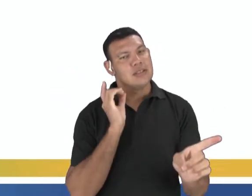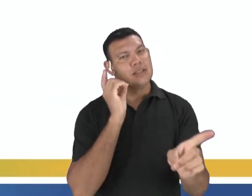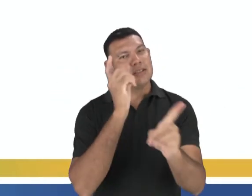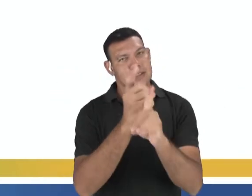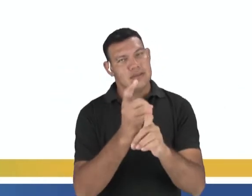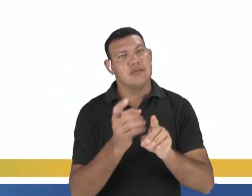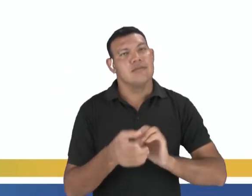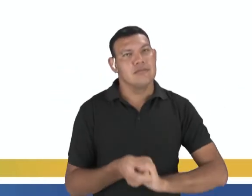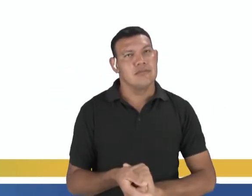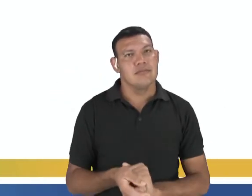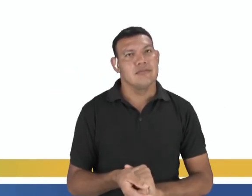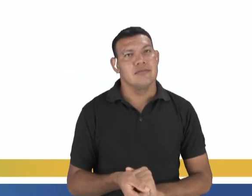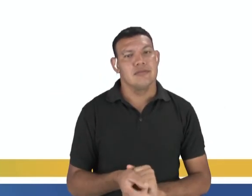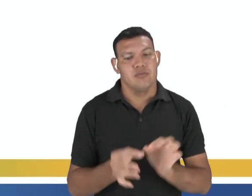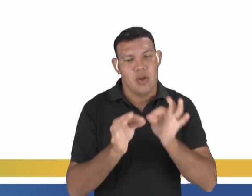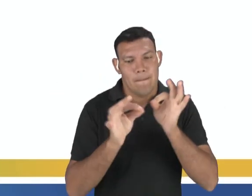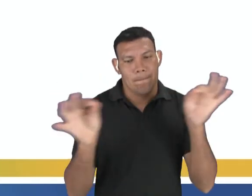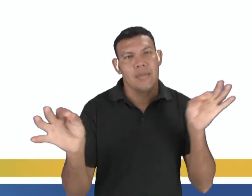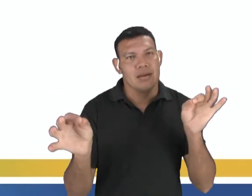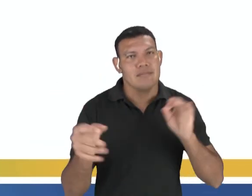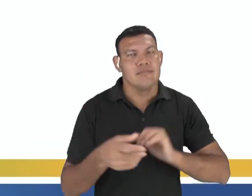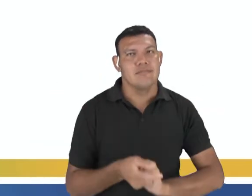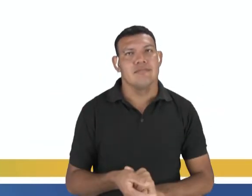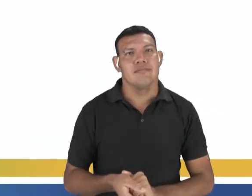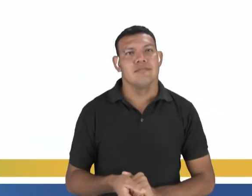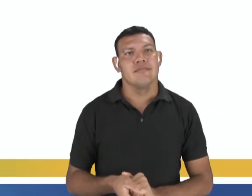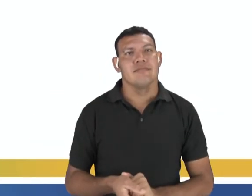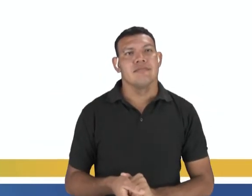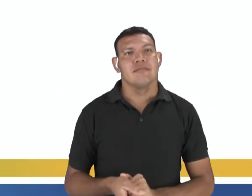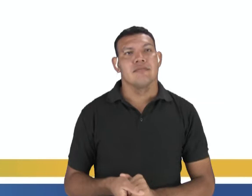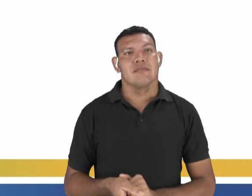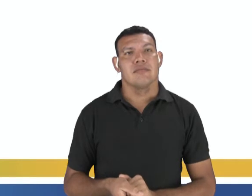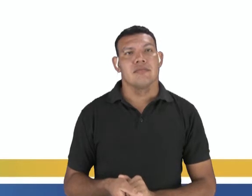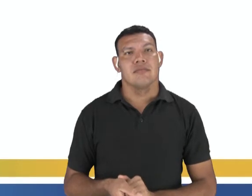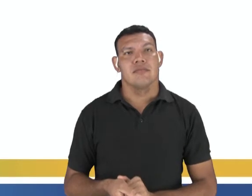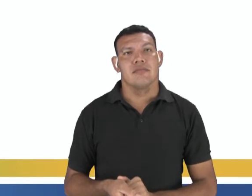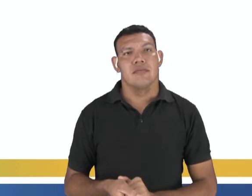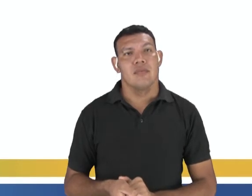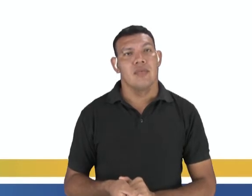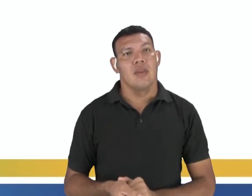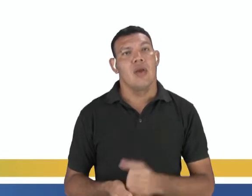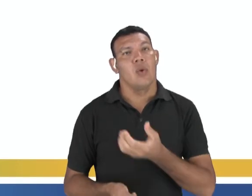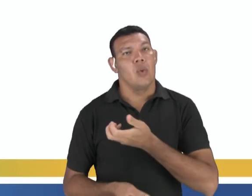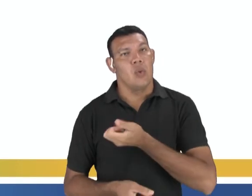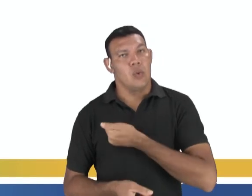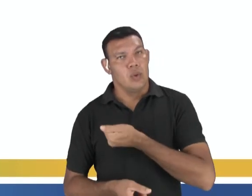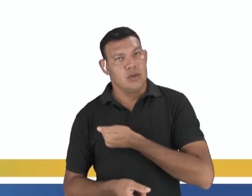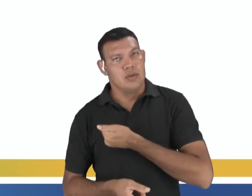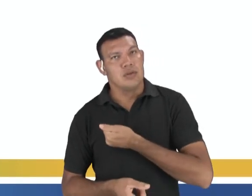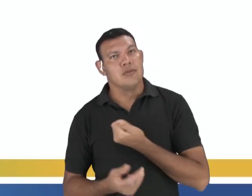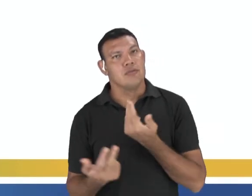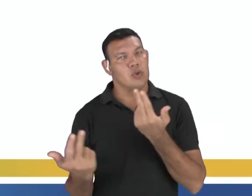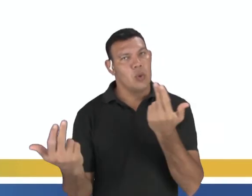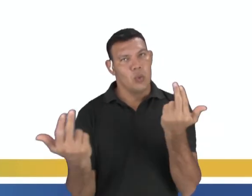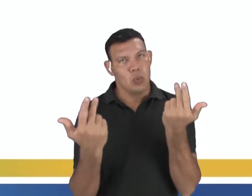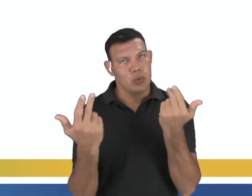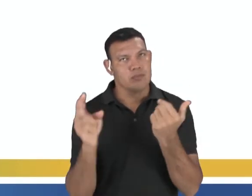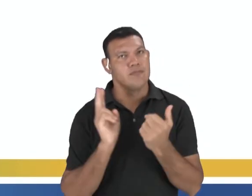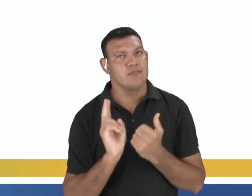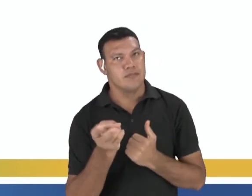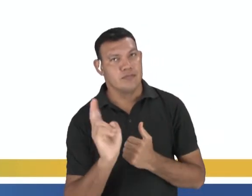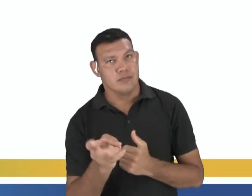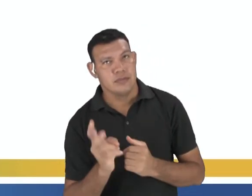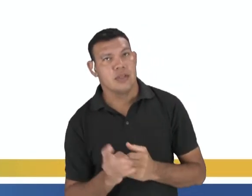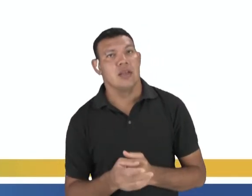que é a medida desse contorno, na verdade, certo? A descoberta desse número constante relacionado às